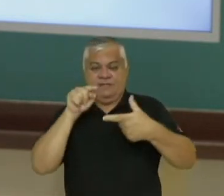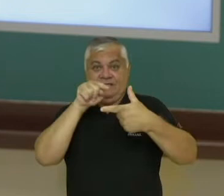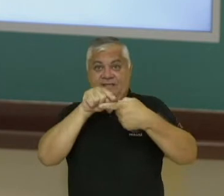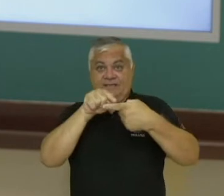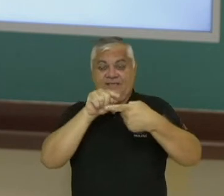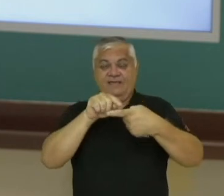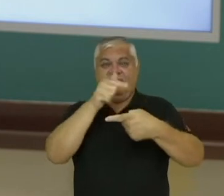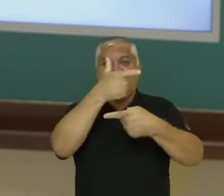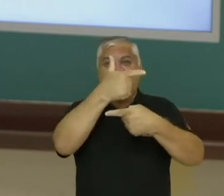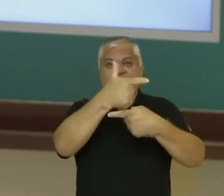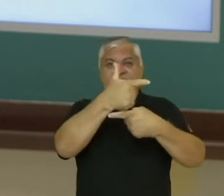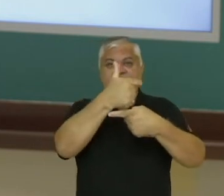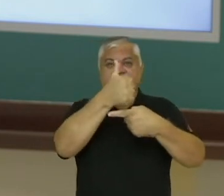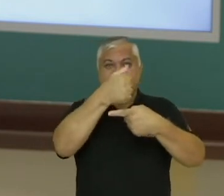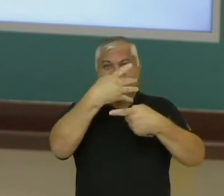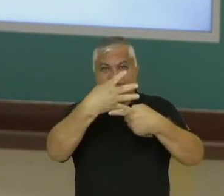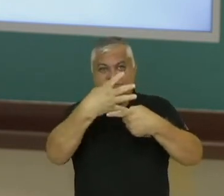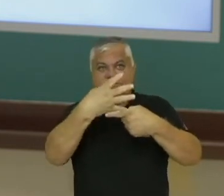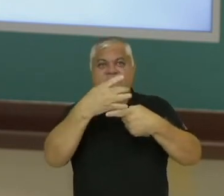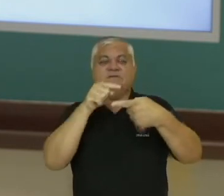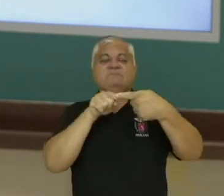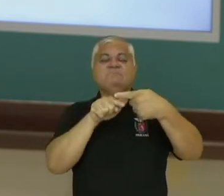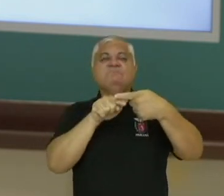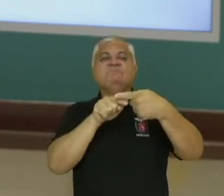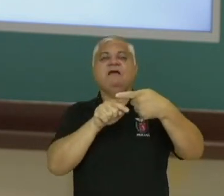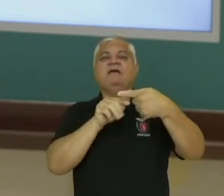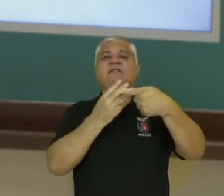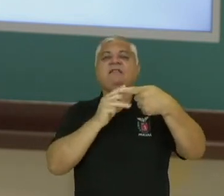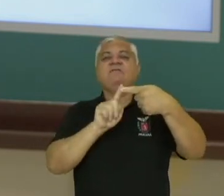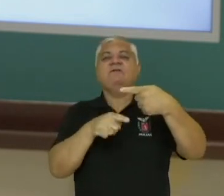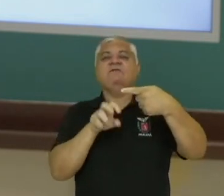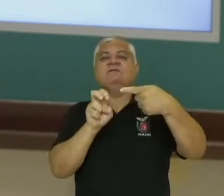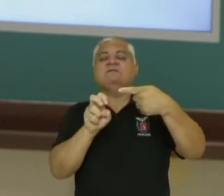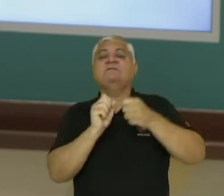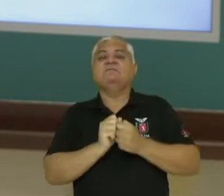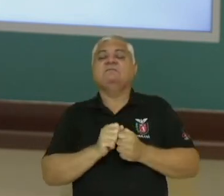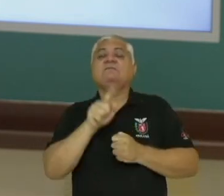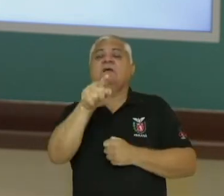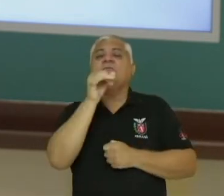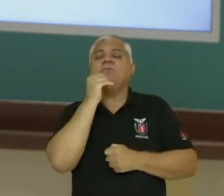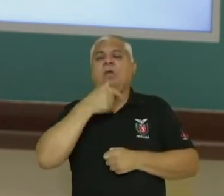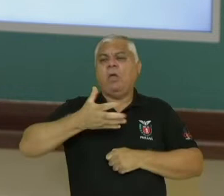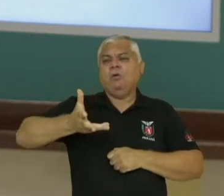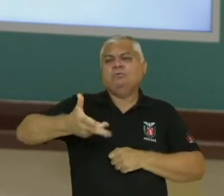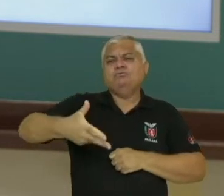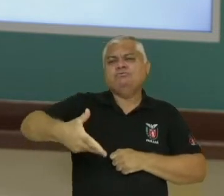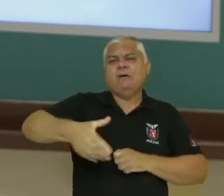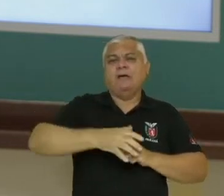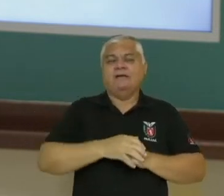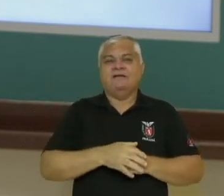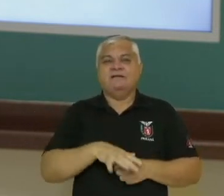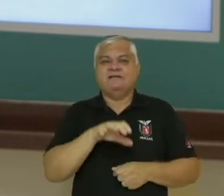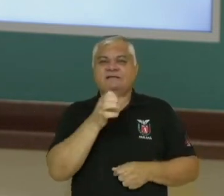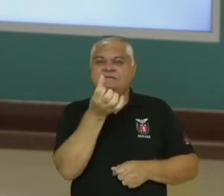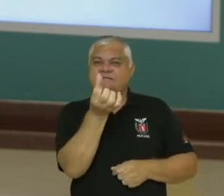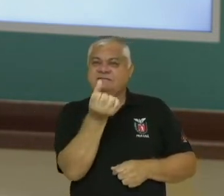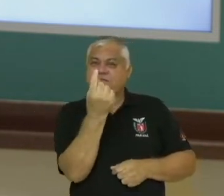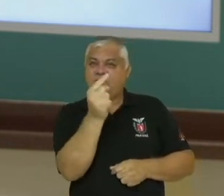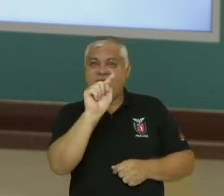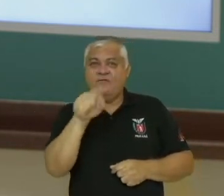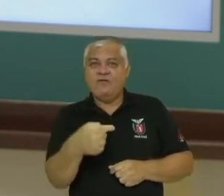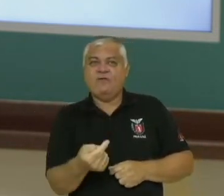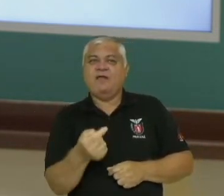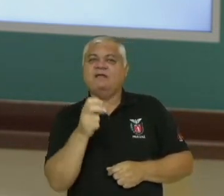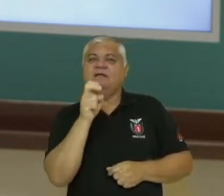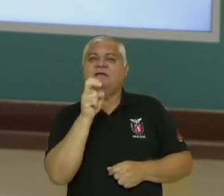mim aproximadamente a velocidade de 61 km por hora. Lembrando que essa velocidade é uma velocidade média, então ela